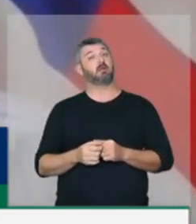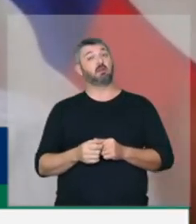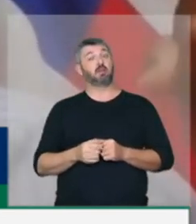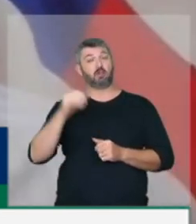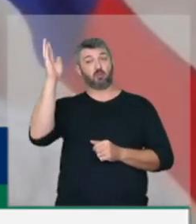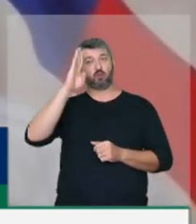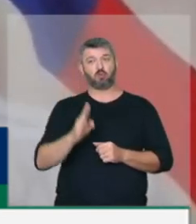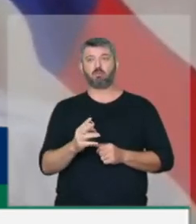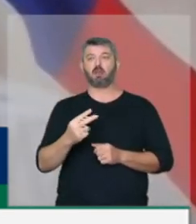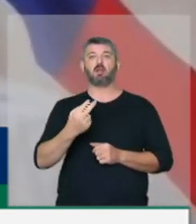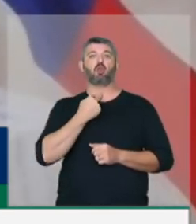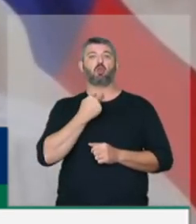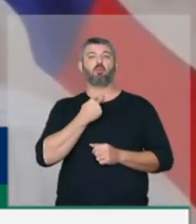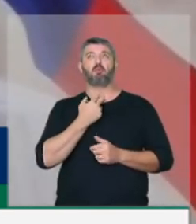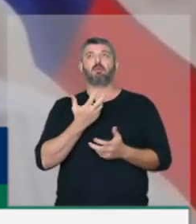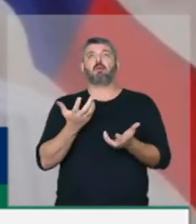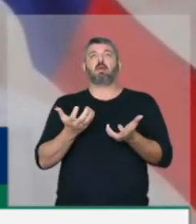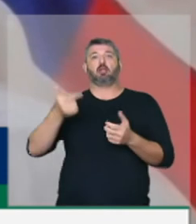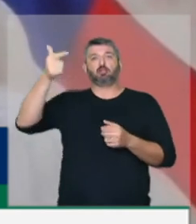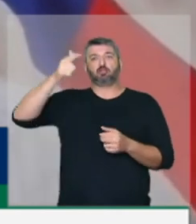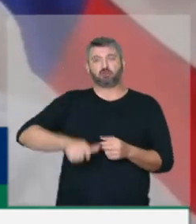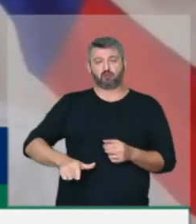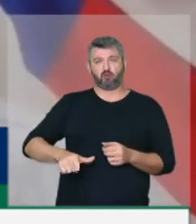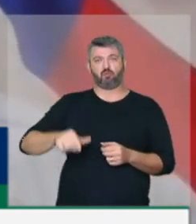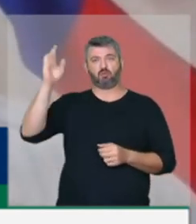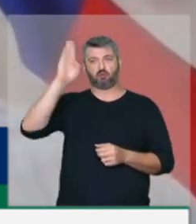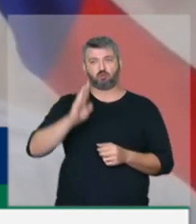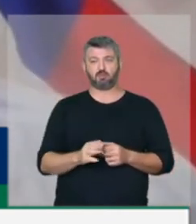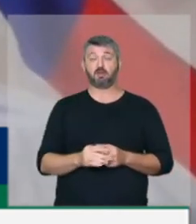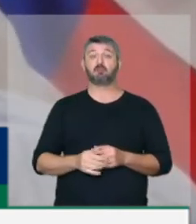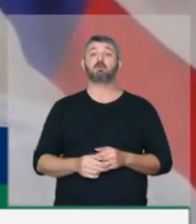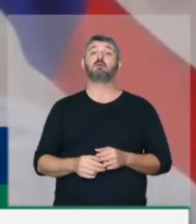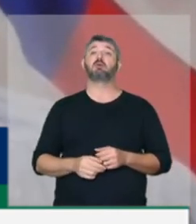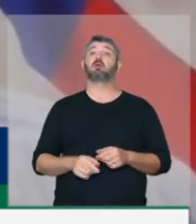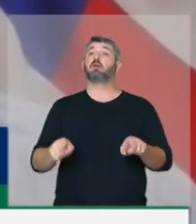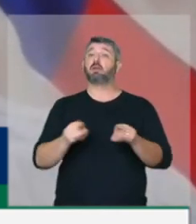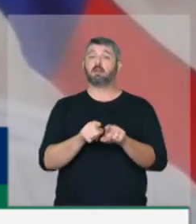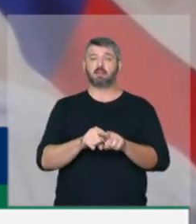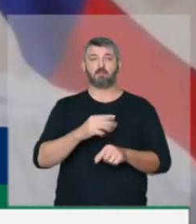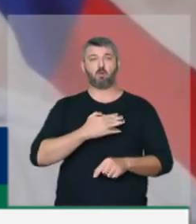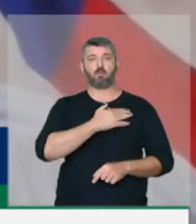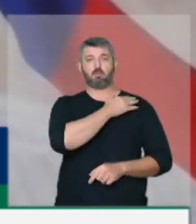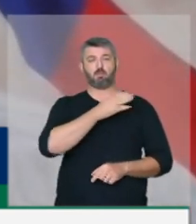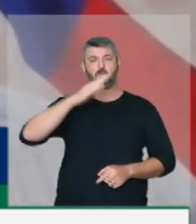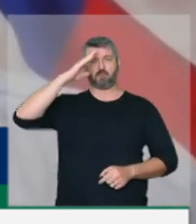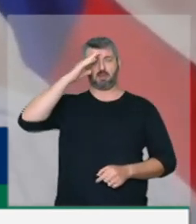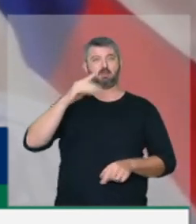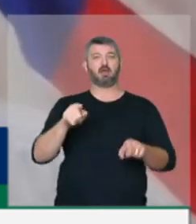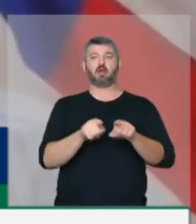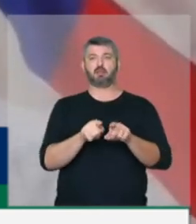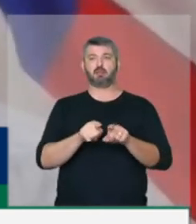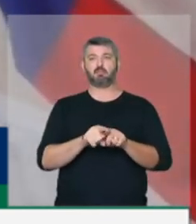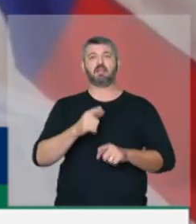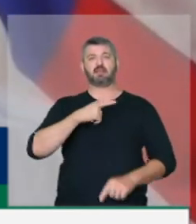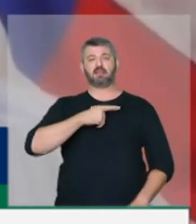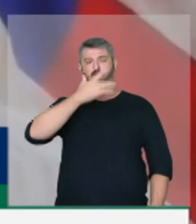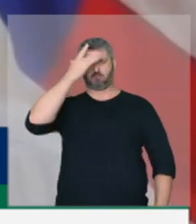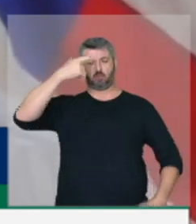Brasil não deseja essa infelicidade, muito menos as Forças Armadas compostas por